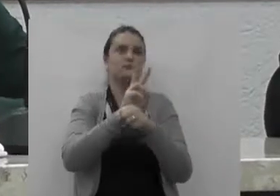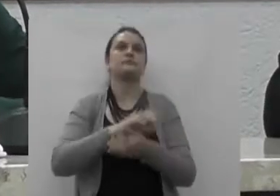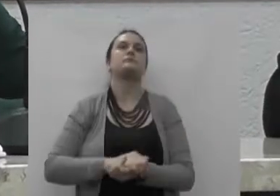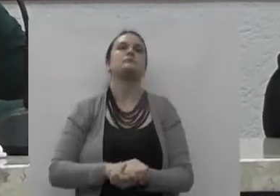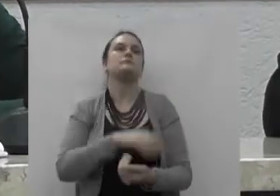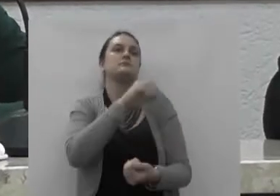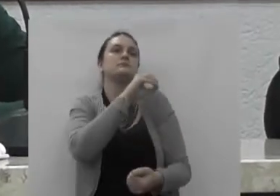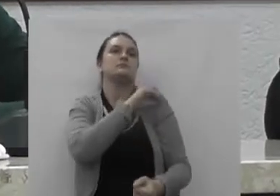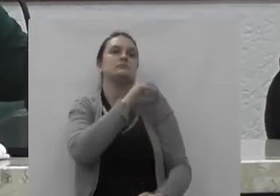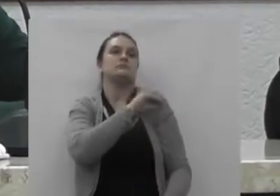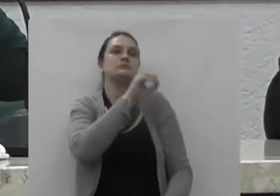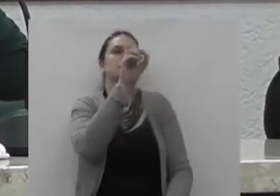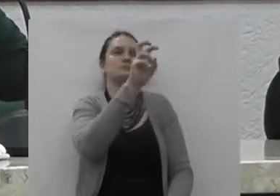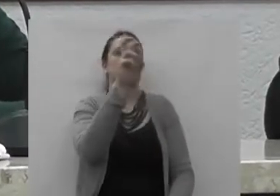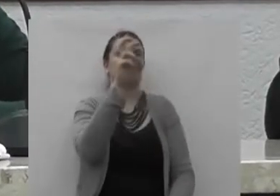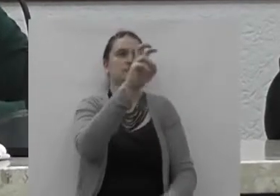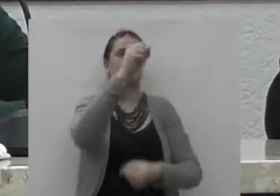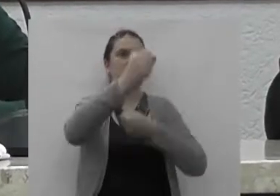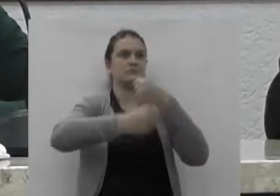Número